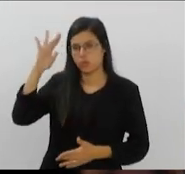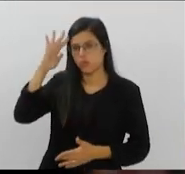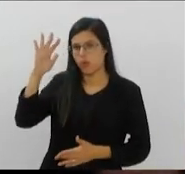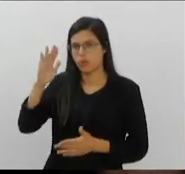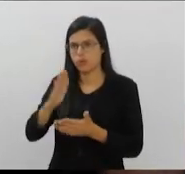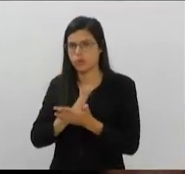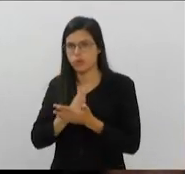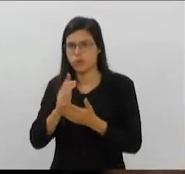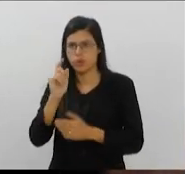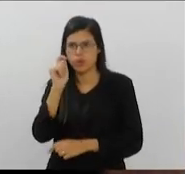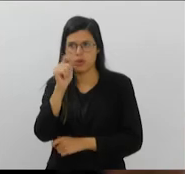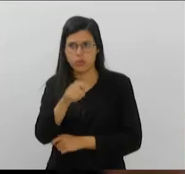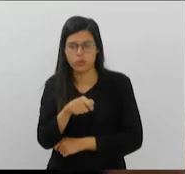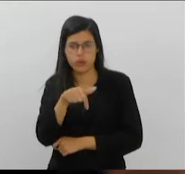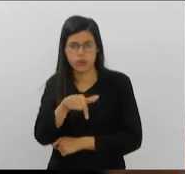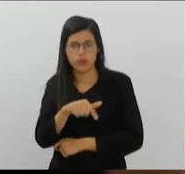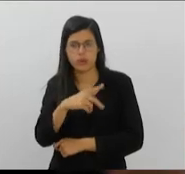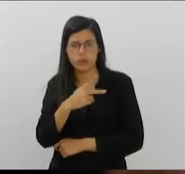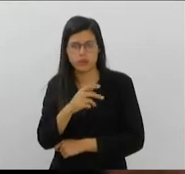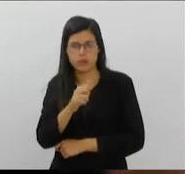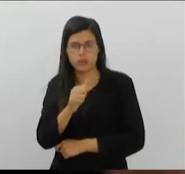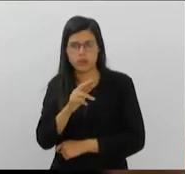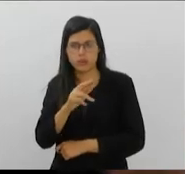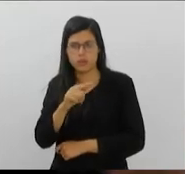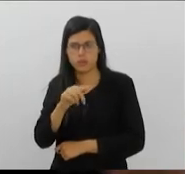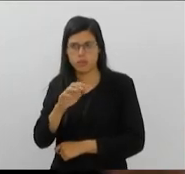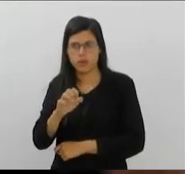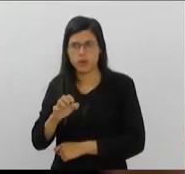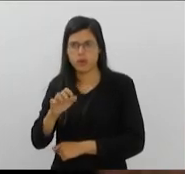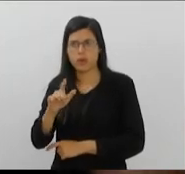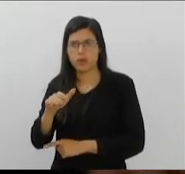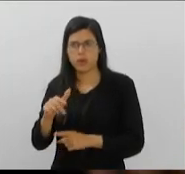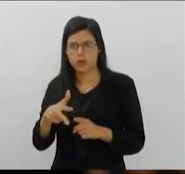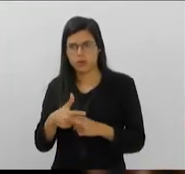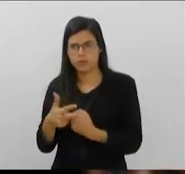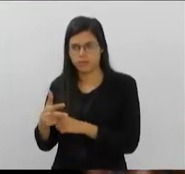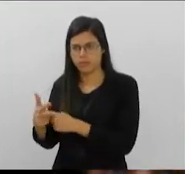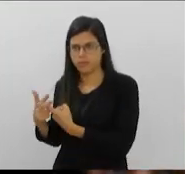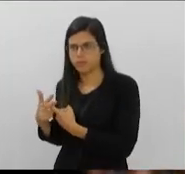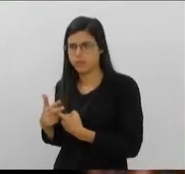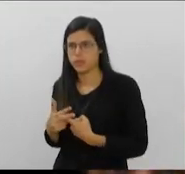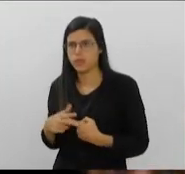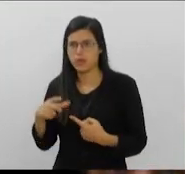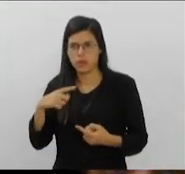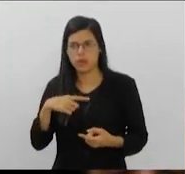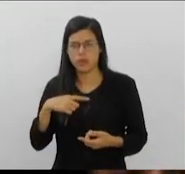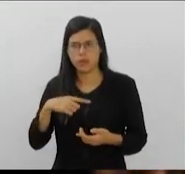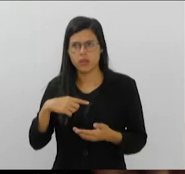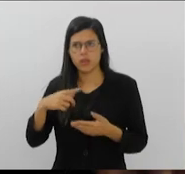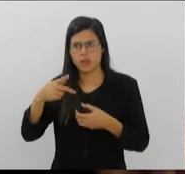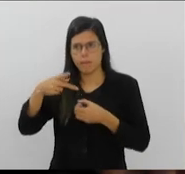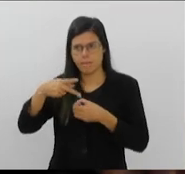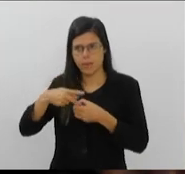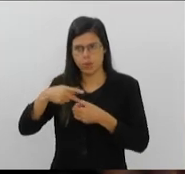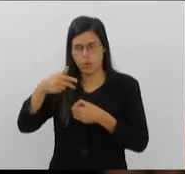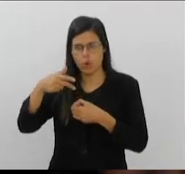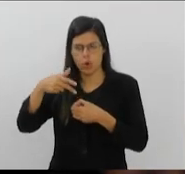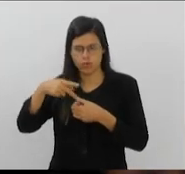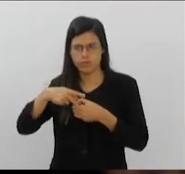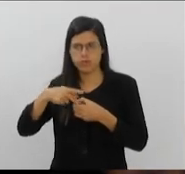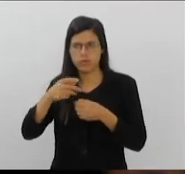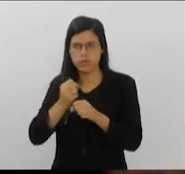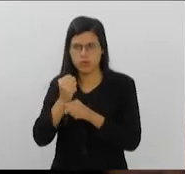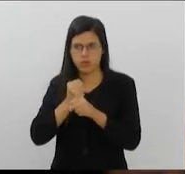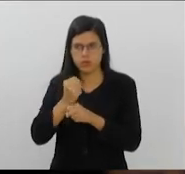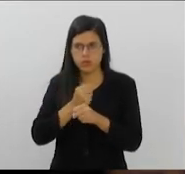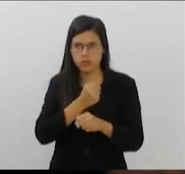né? O Parque Barão de Mauá é 103 hectares. De recuperação por causa do derramamento de petróleo que teve no ano de 2000, e realmente aquela área